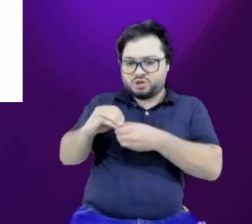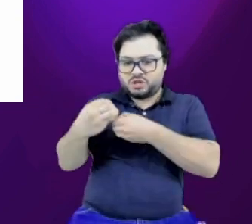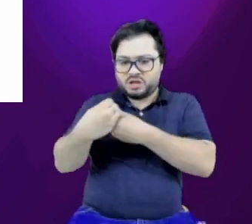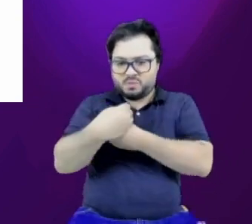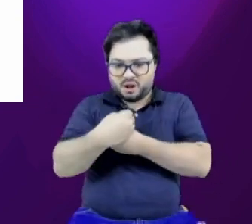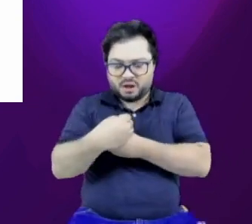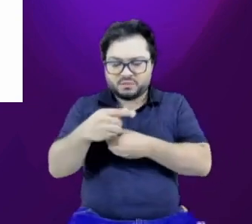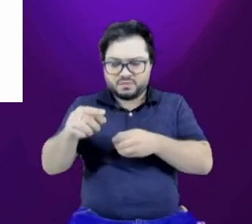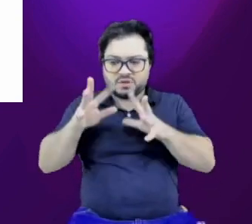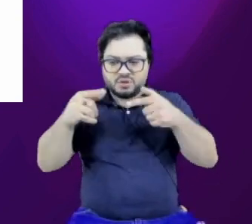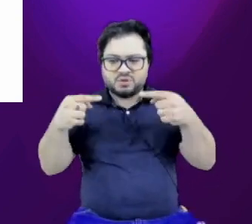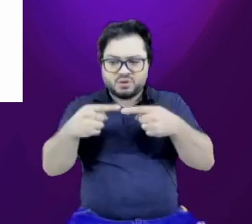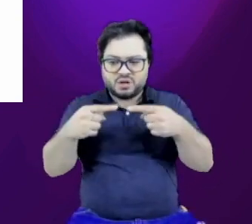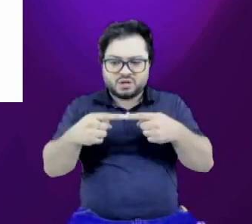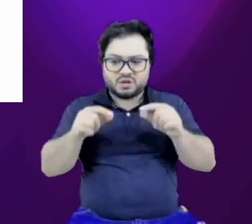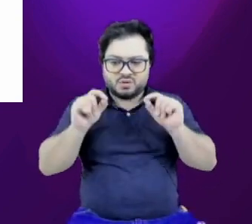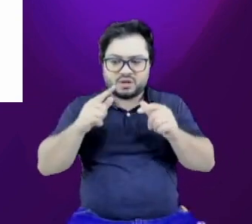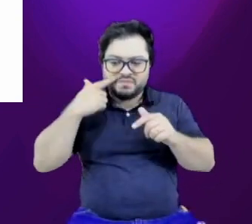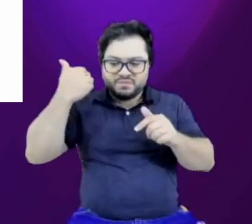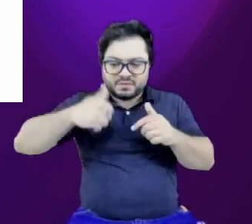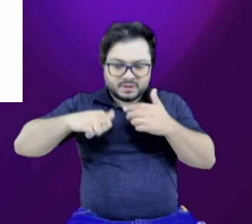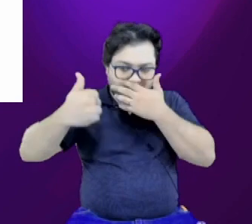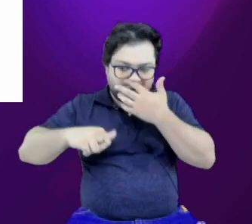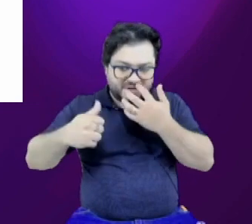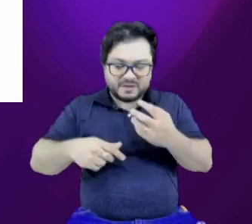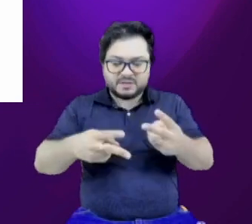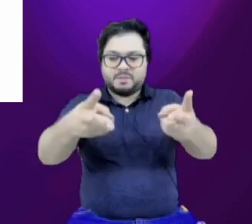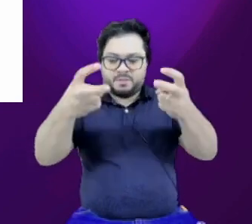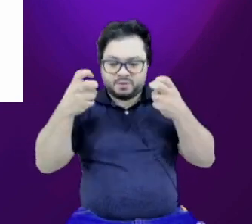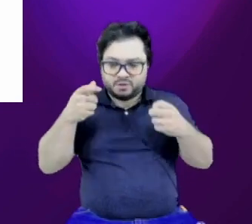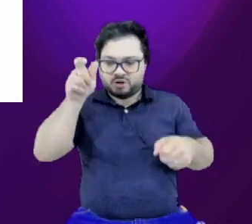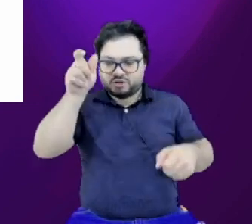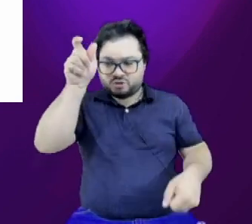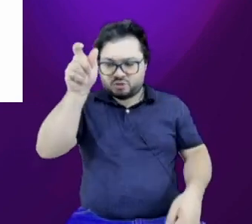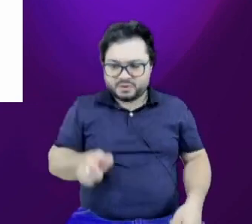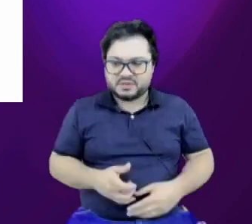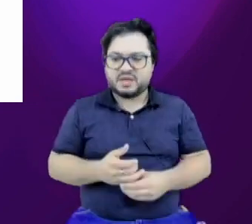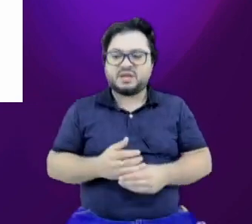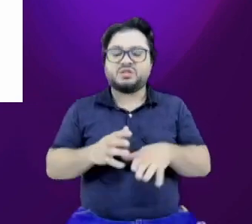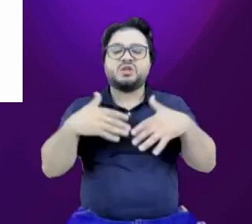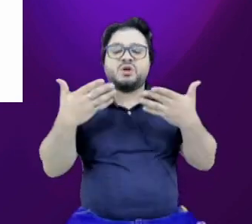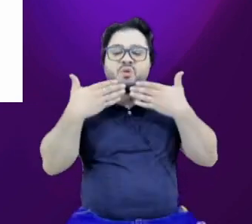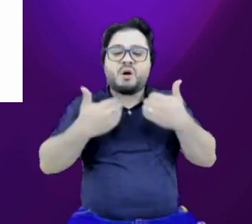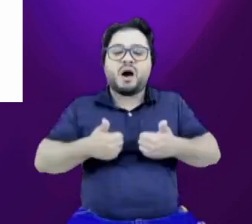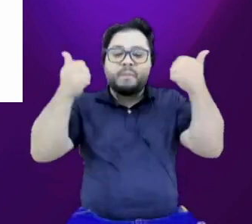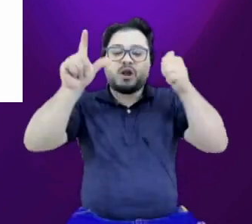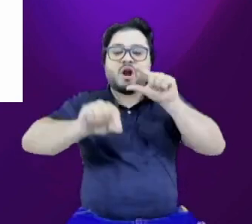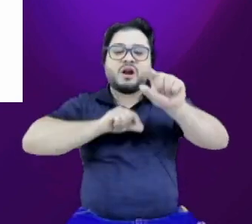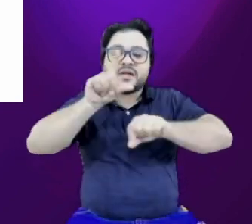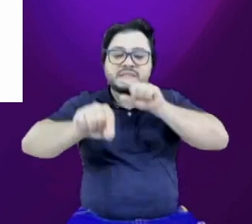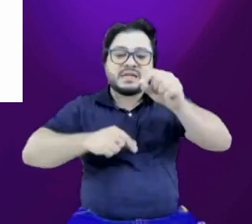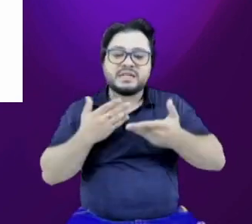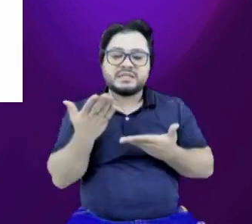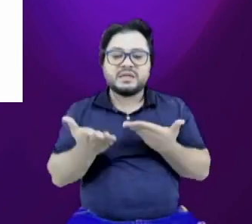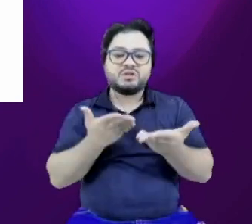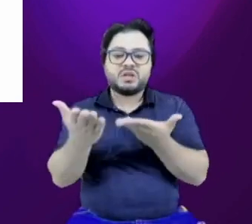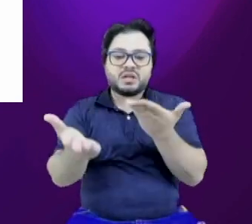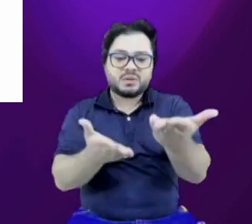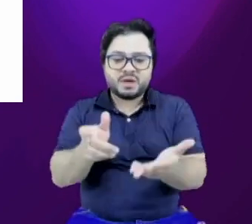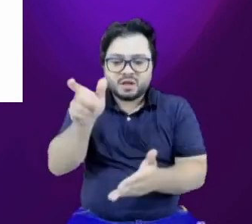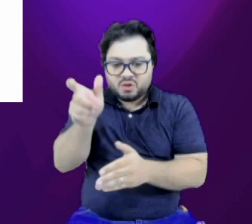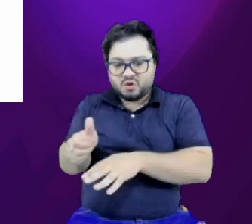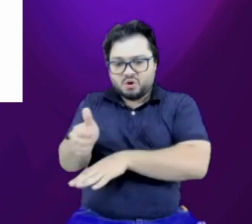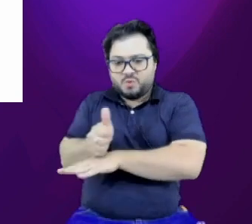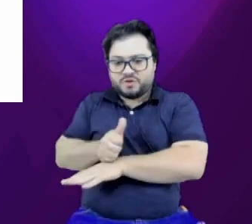é relacionado a uma avaliação para prognóstico do paciente. Qual a melhor seleção de tratamento? O patologista tem